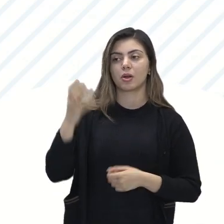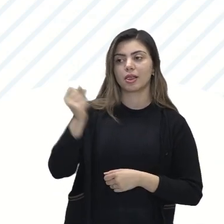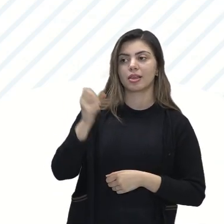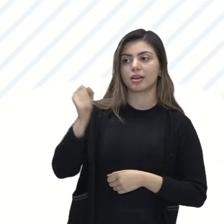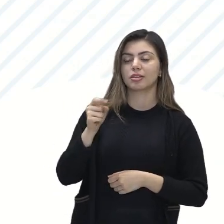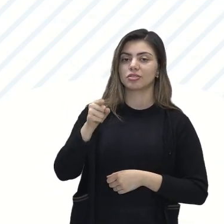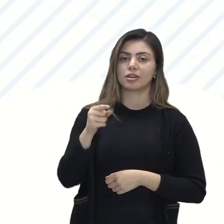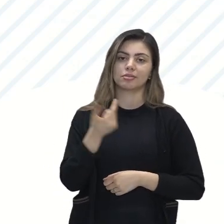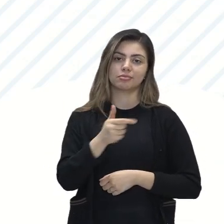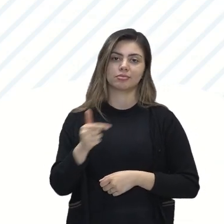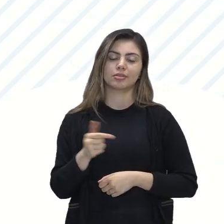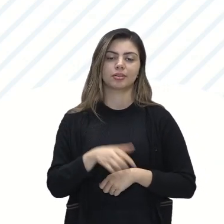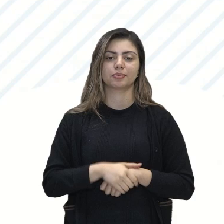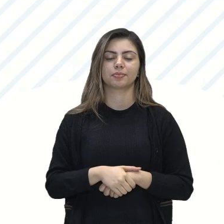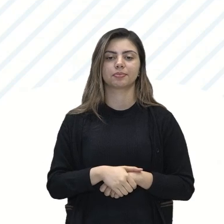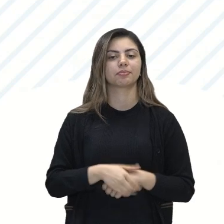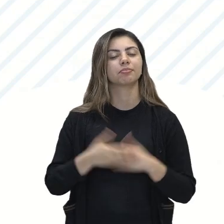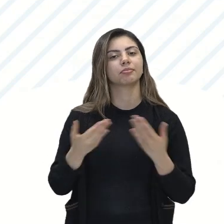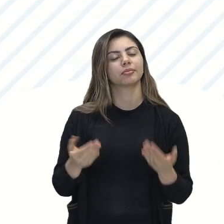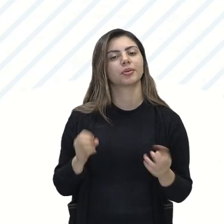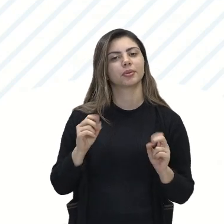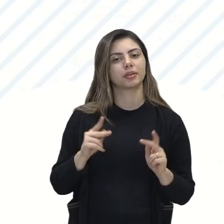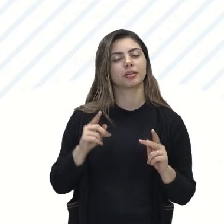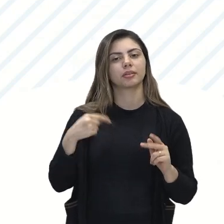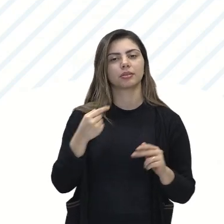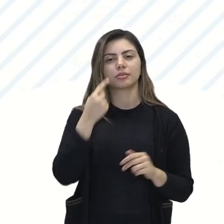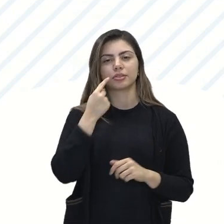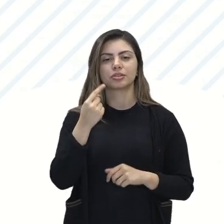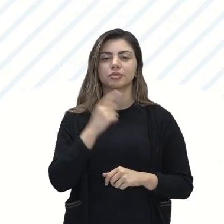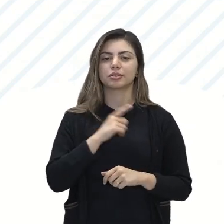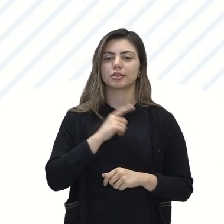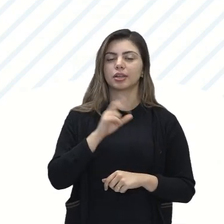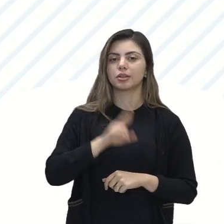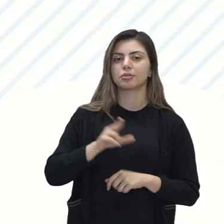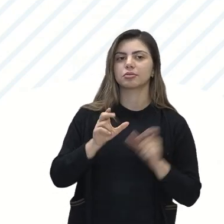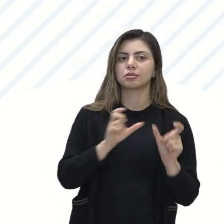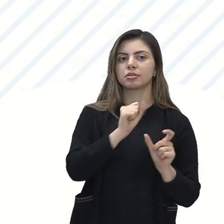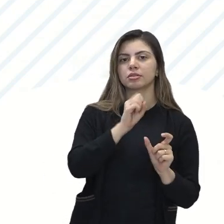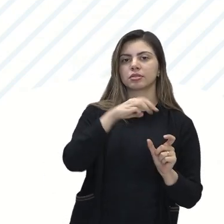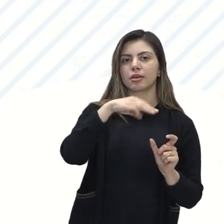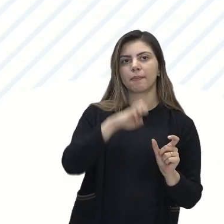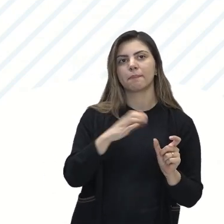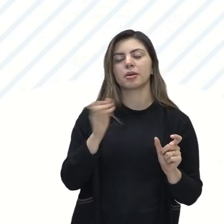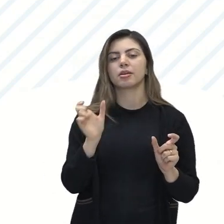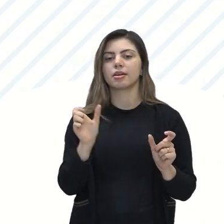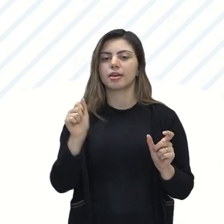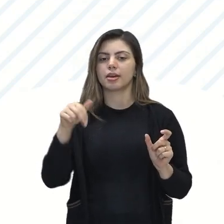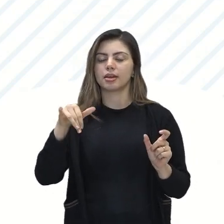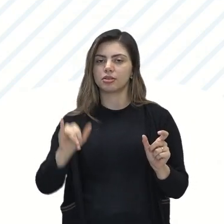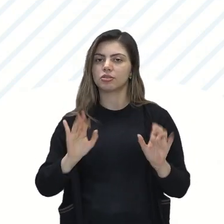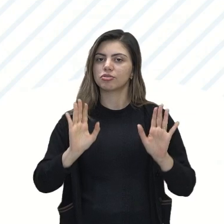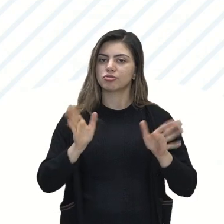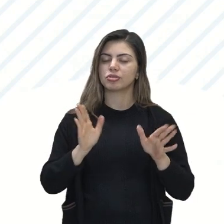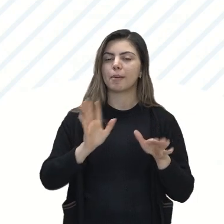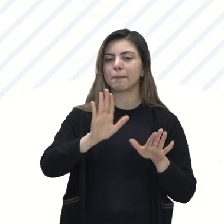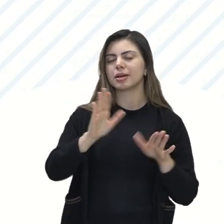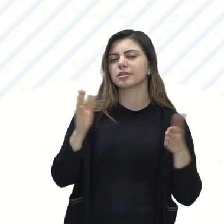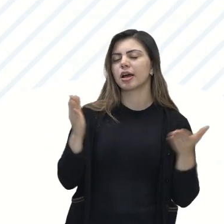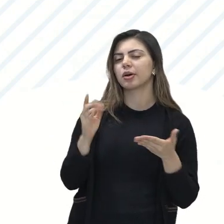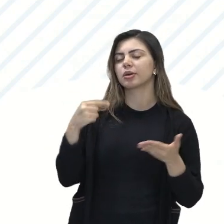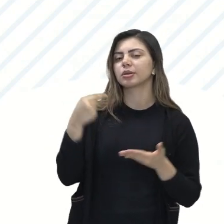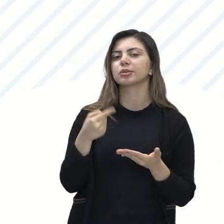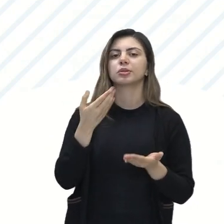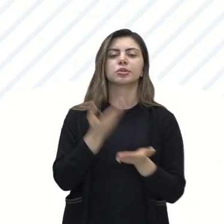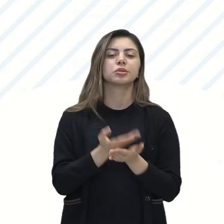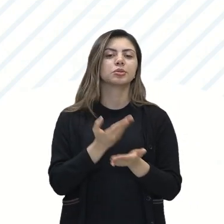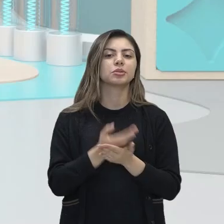geladeira. Ok? Então vimos aqui o uso do some e o any. E agora nós vamos falar sobre os